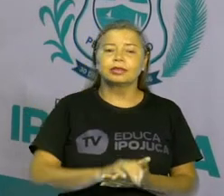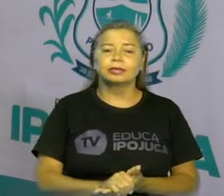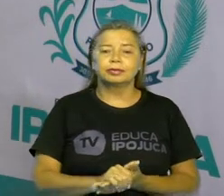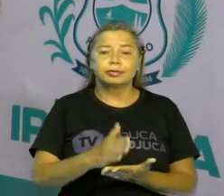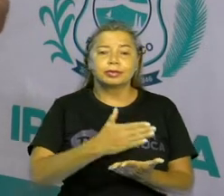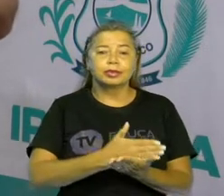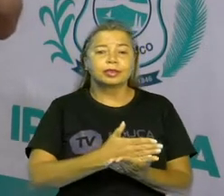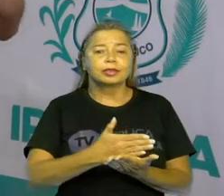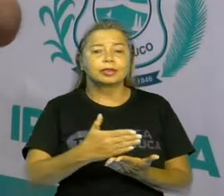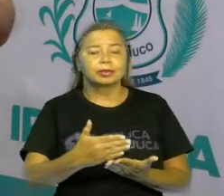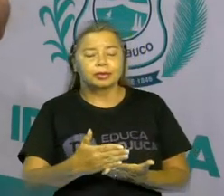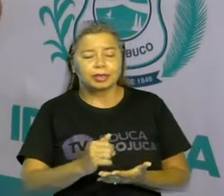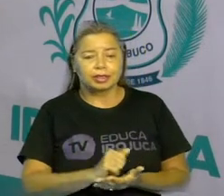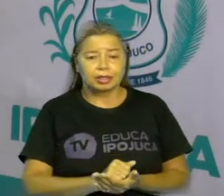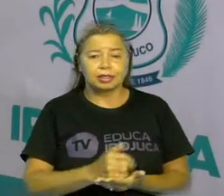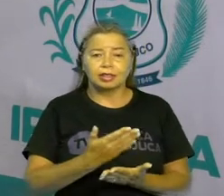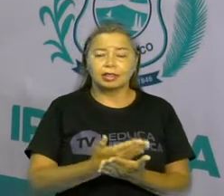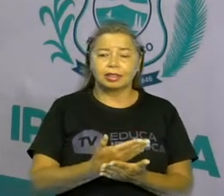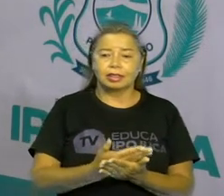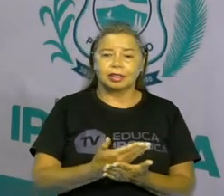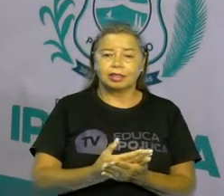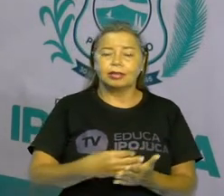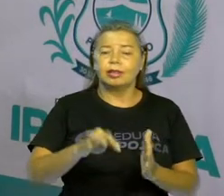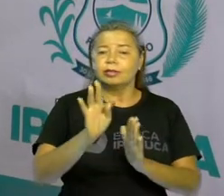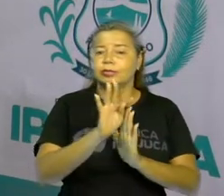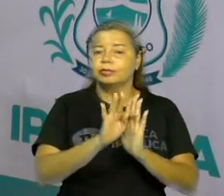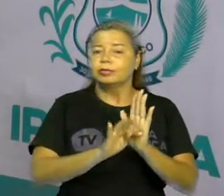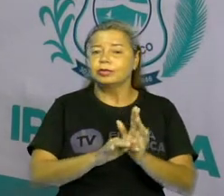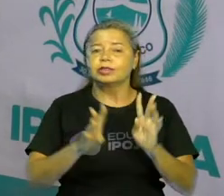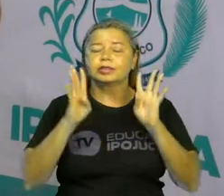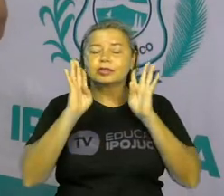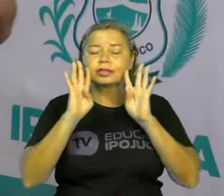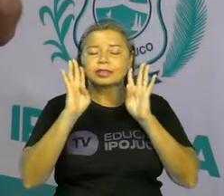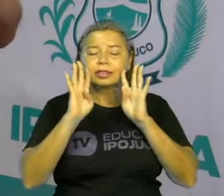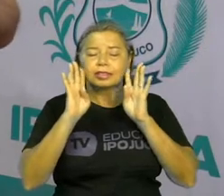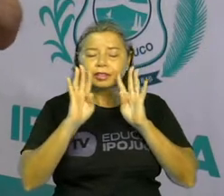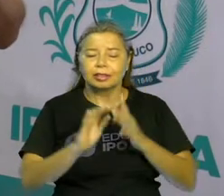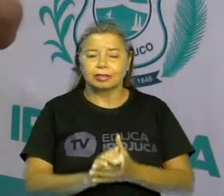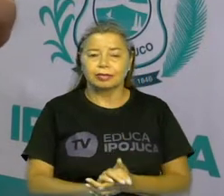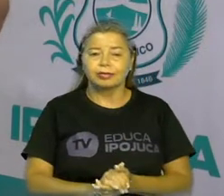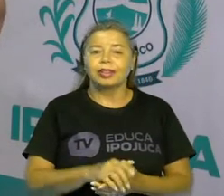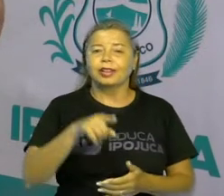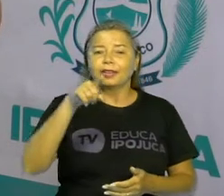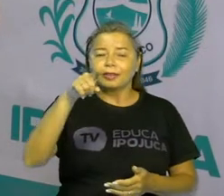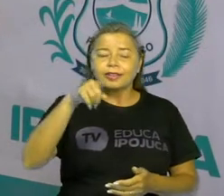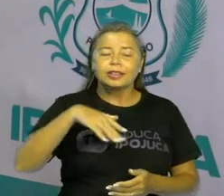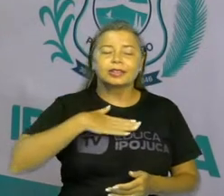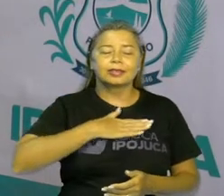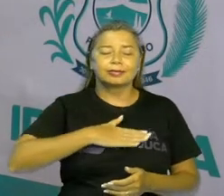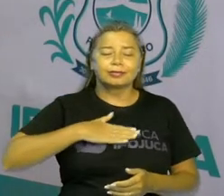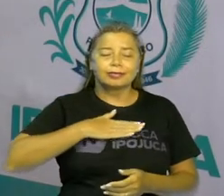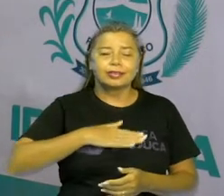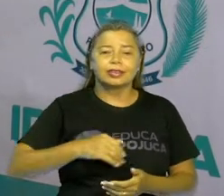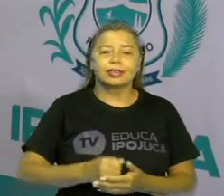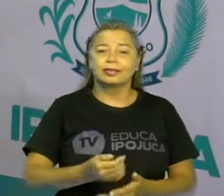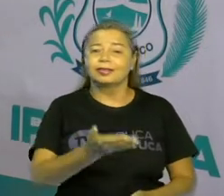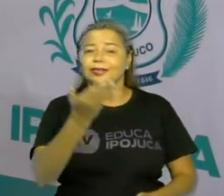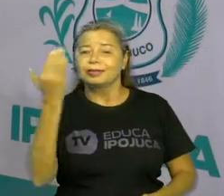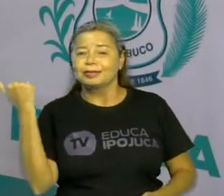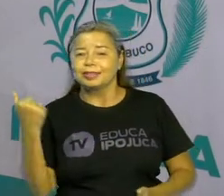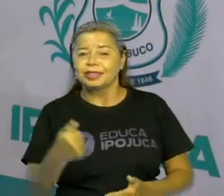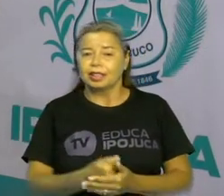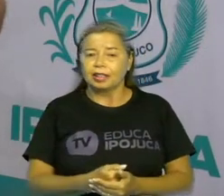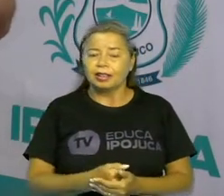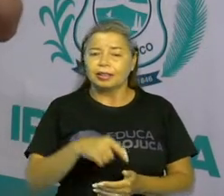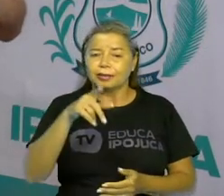eu trouxe um texto muito legal. Eu tenho certeza que vocês vão amar. Vamos lá? Vocês